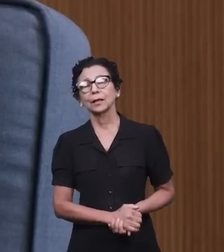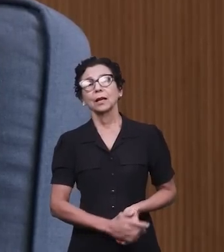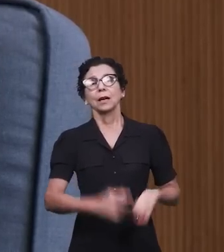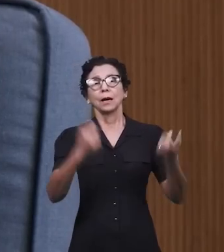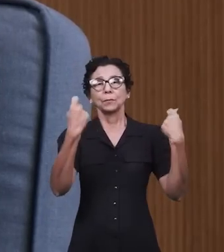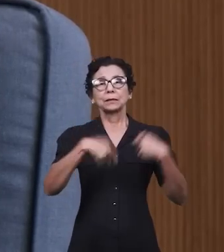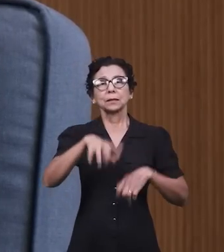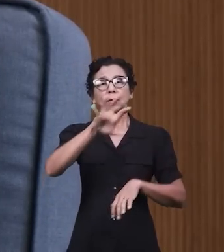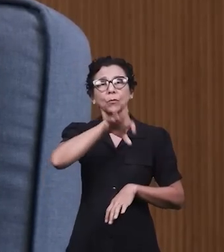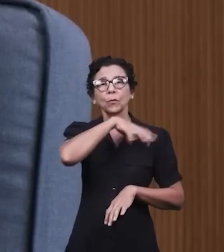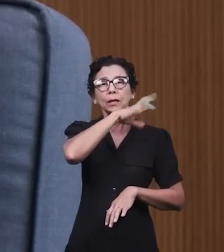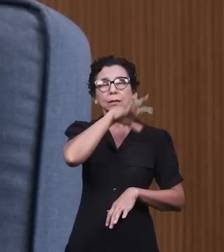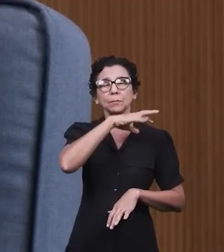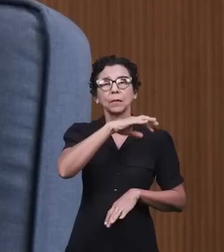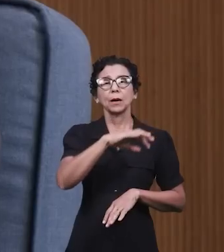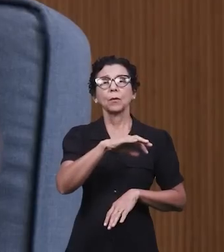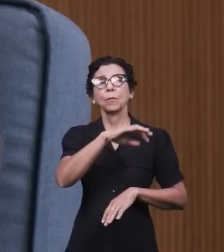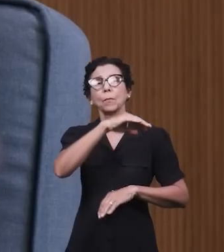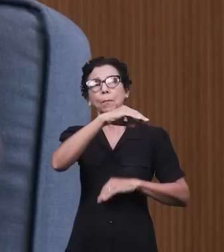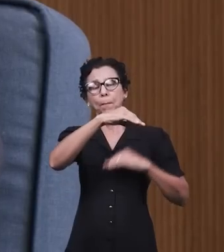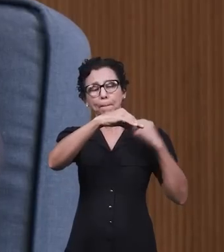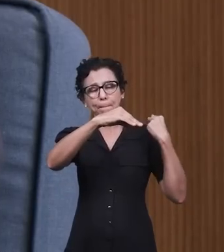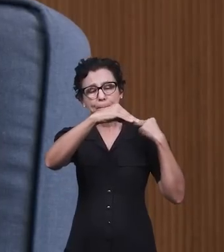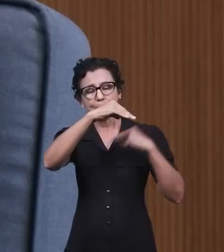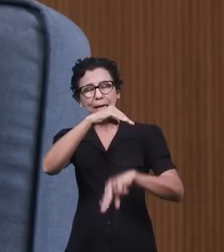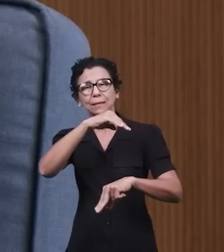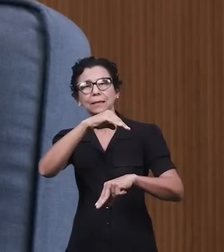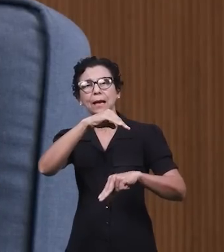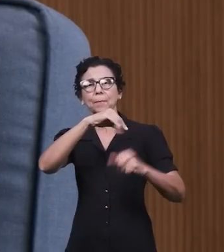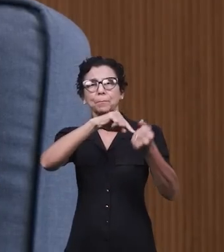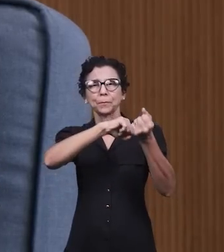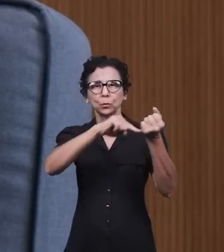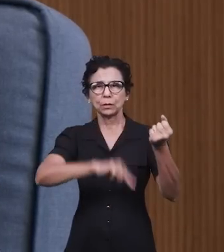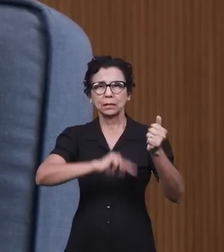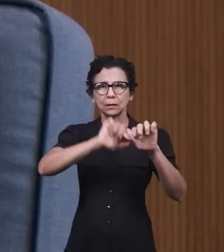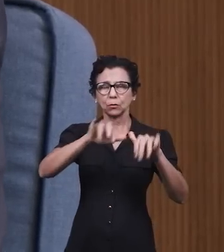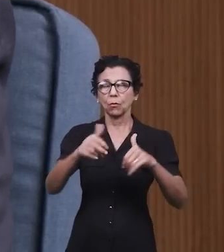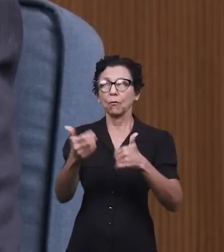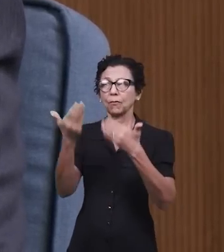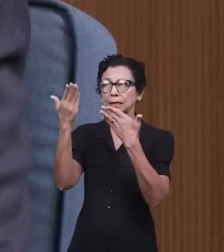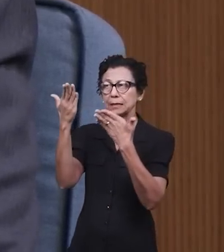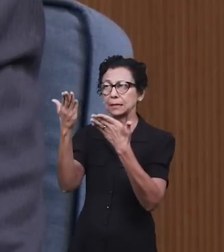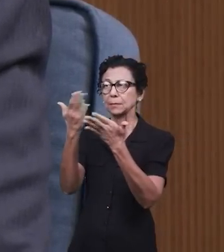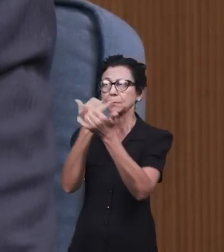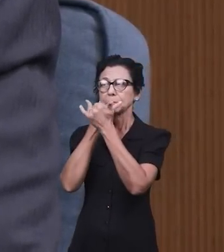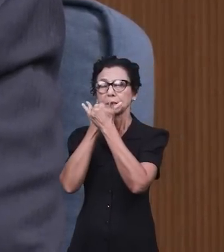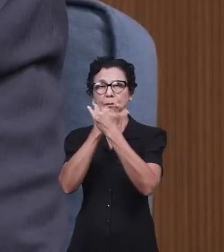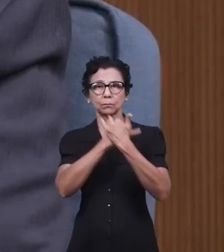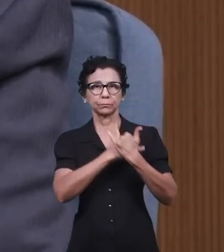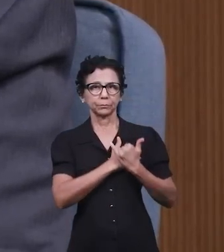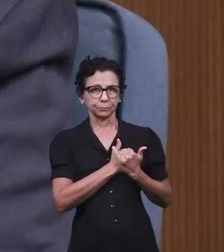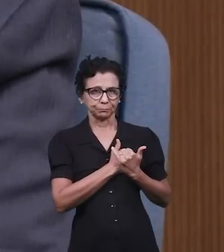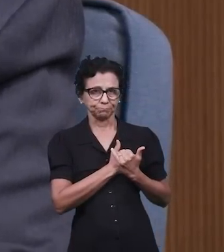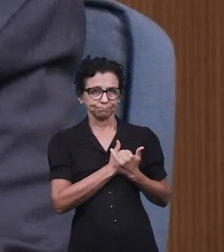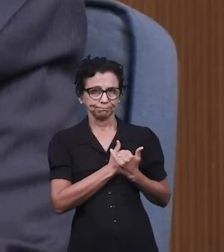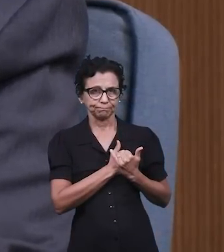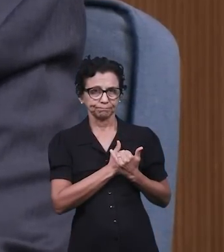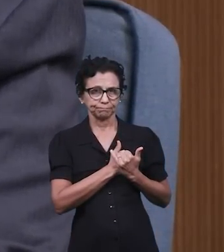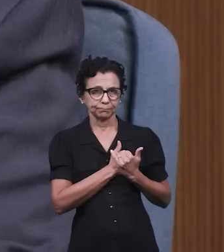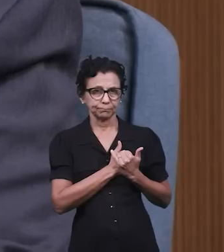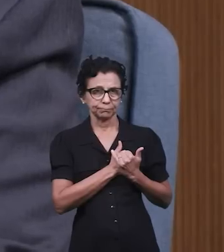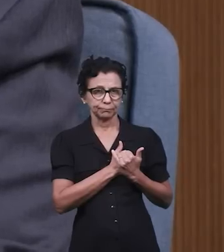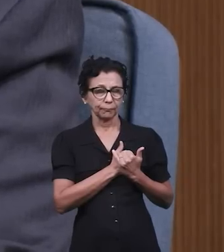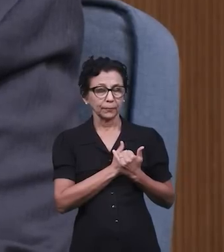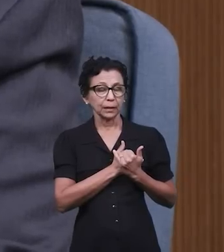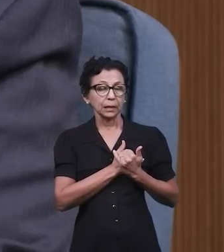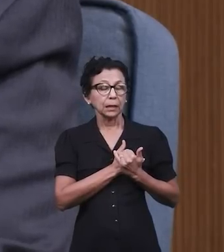vinda de Jesus a este mundo para nos salvar, dar a sua vida por nós, pecadores. E todo